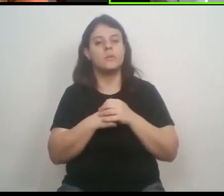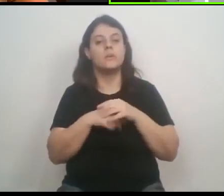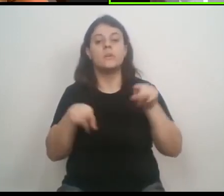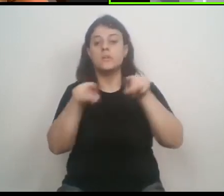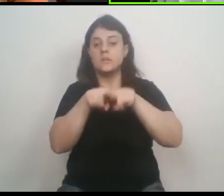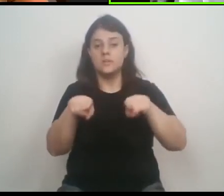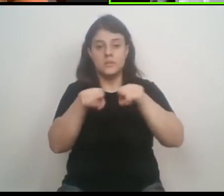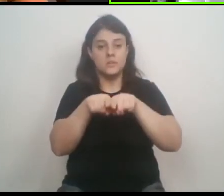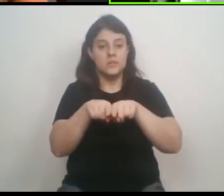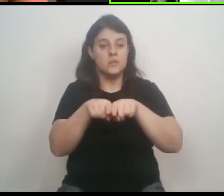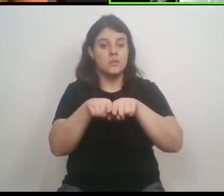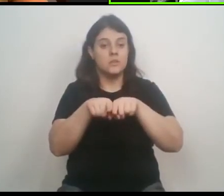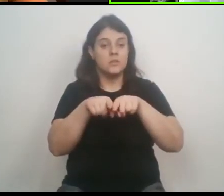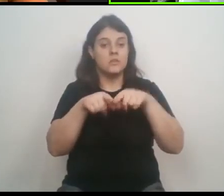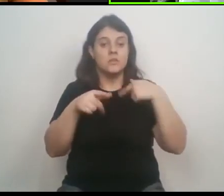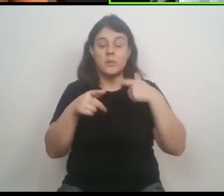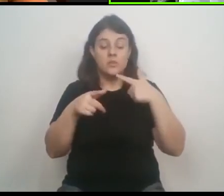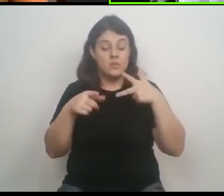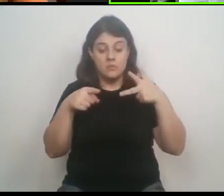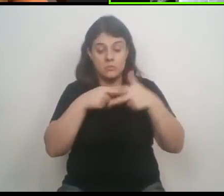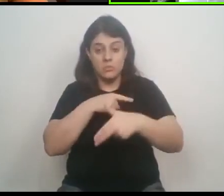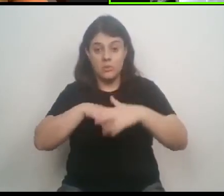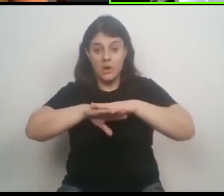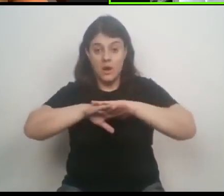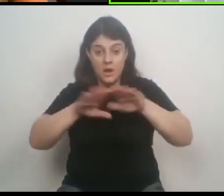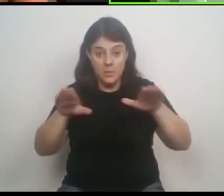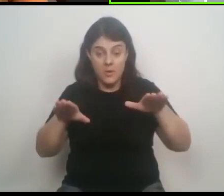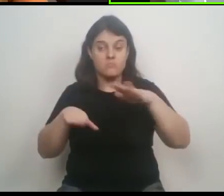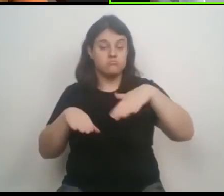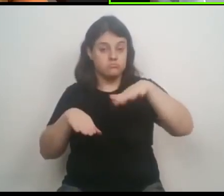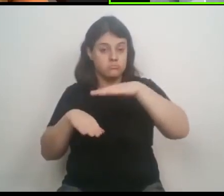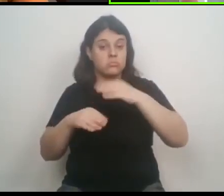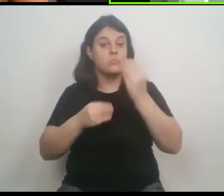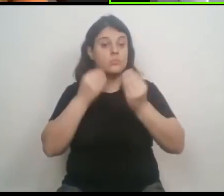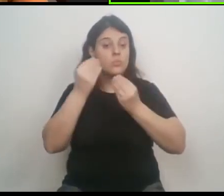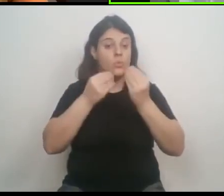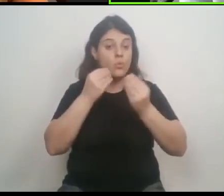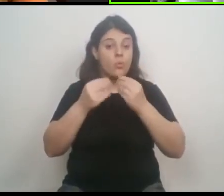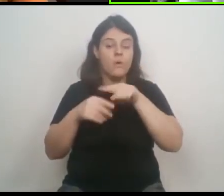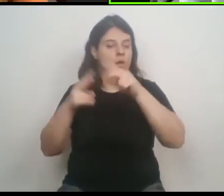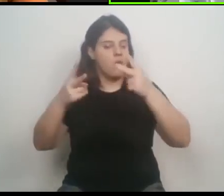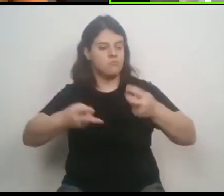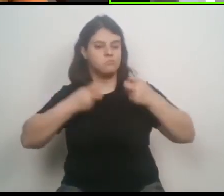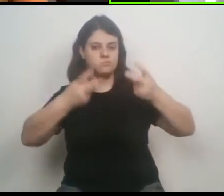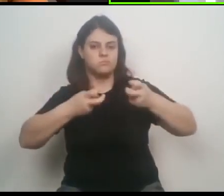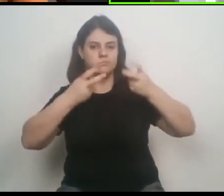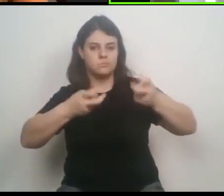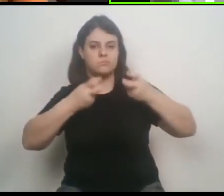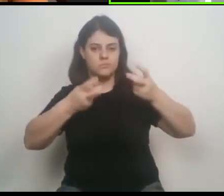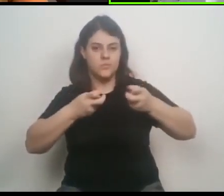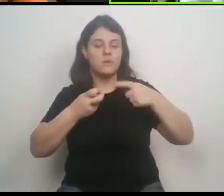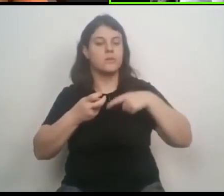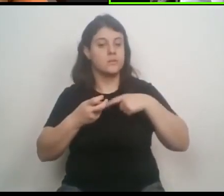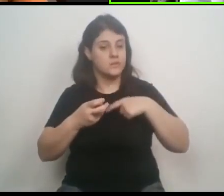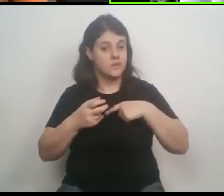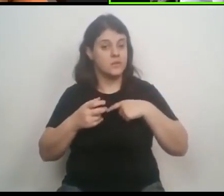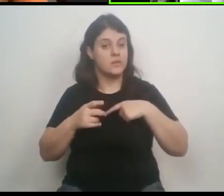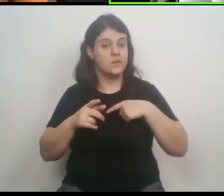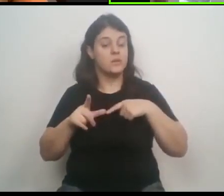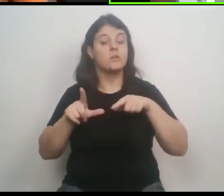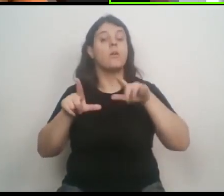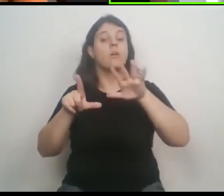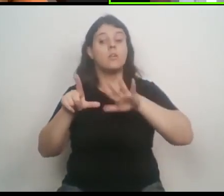efetivamente do que são essas plataformas, elas lucram. Essa plataforma que